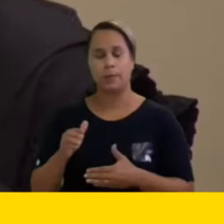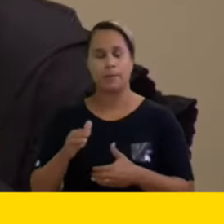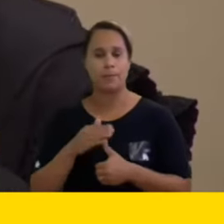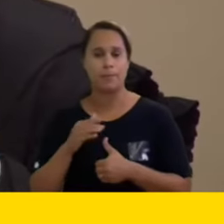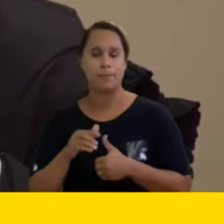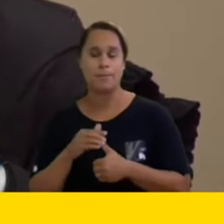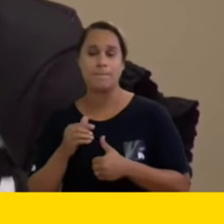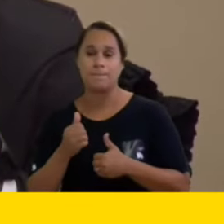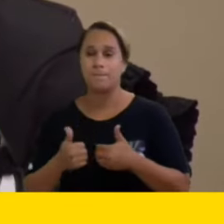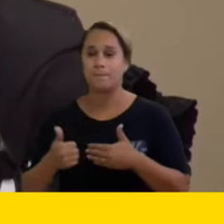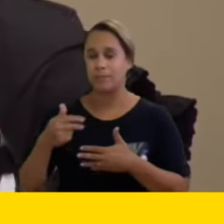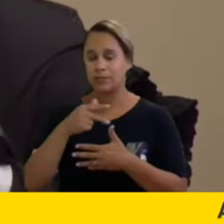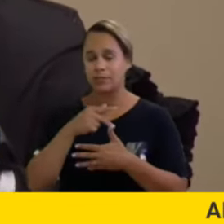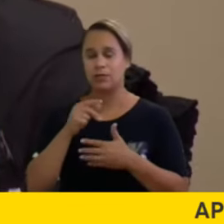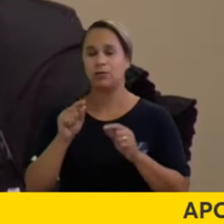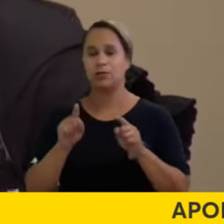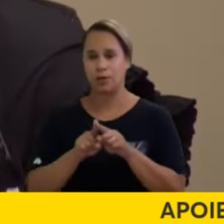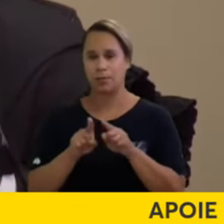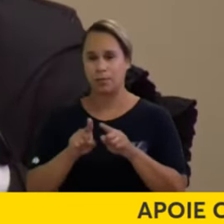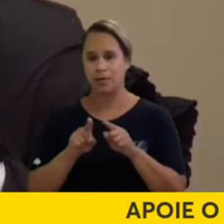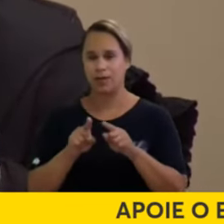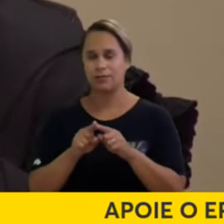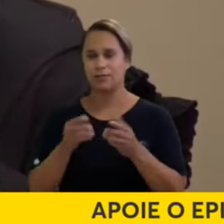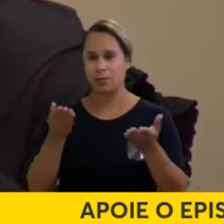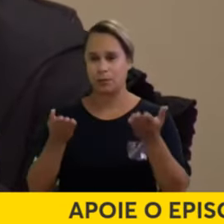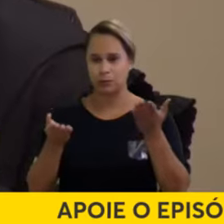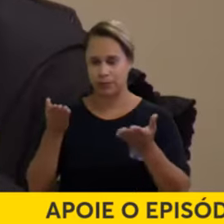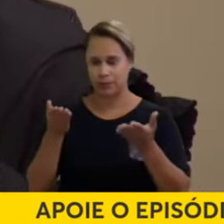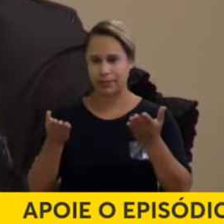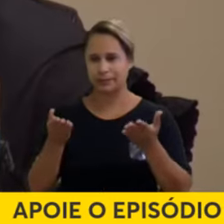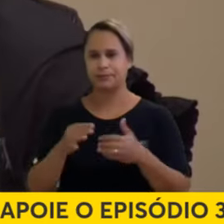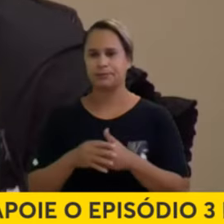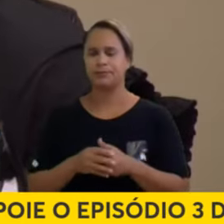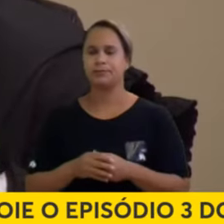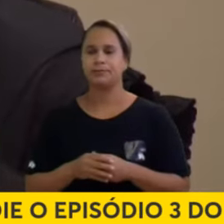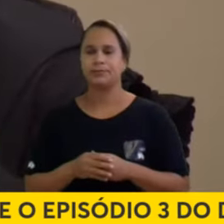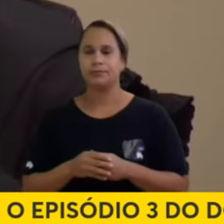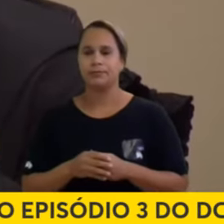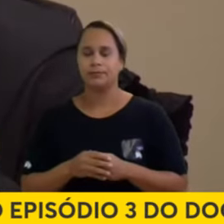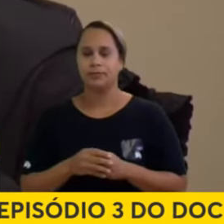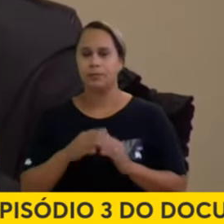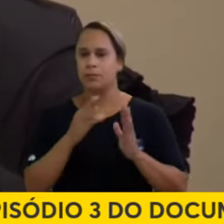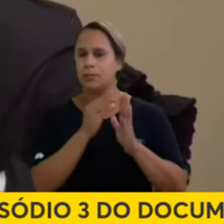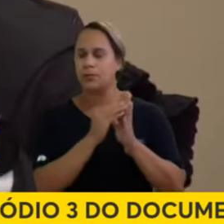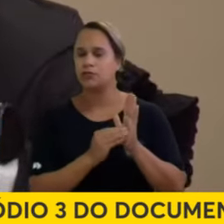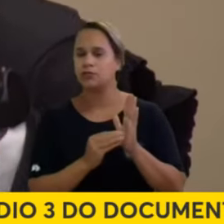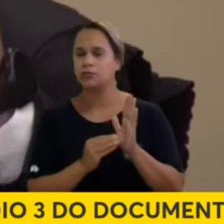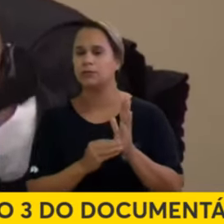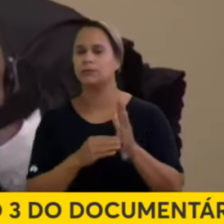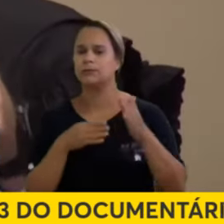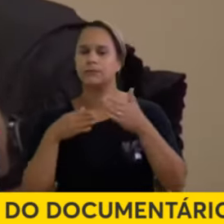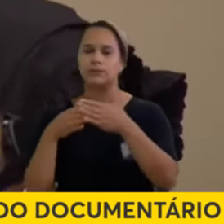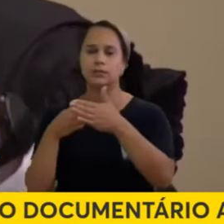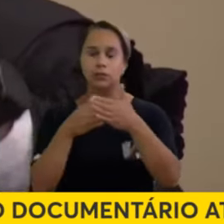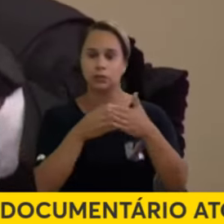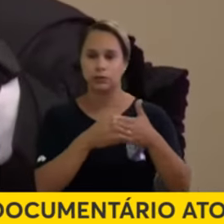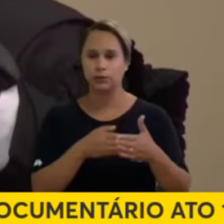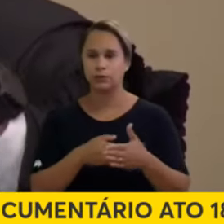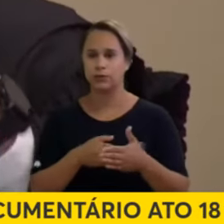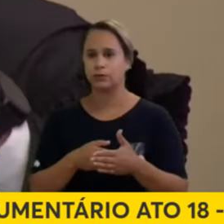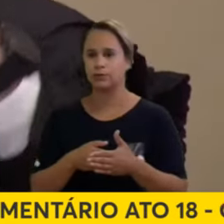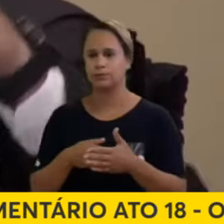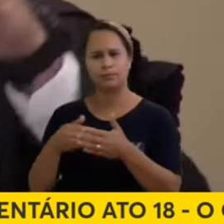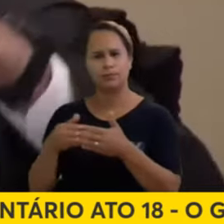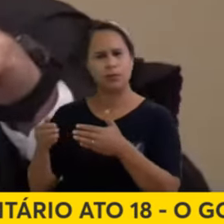sublinho cuidando-se de direitos fundamentais medidas restritivas venham de onde vierem do legislador do